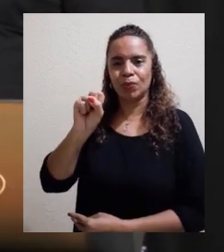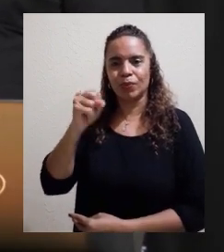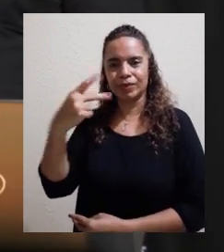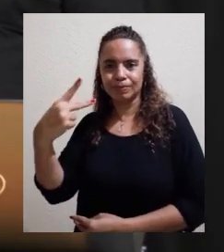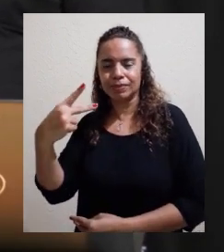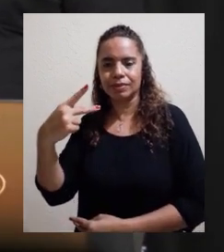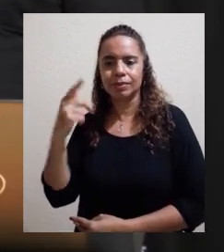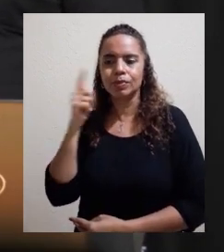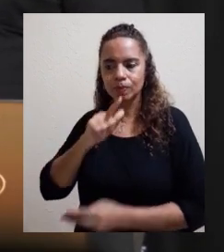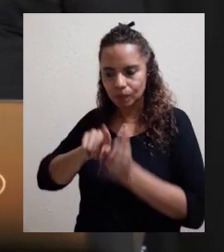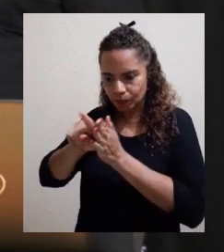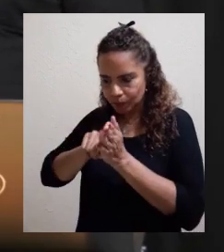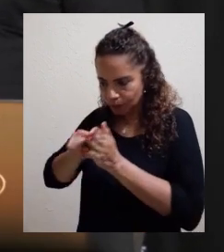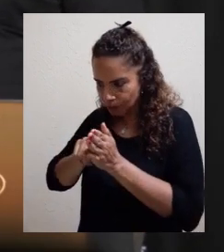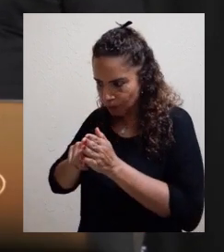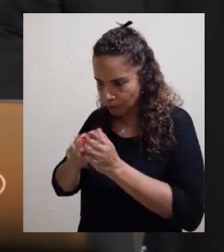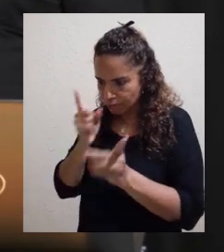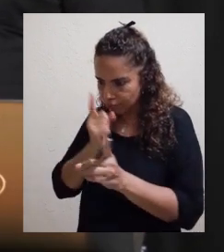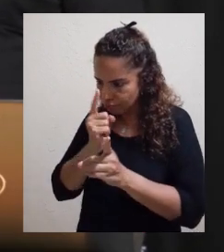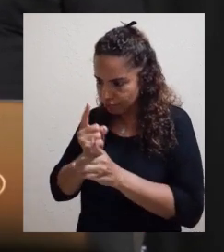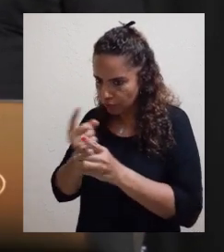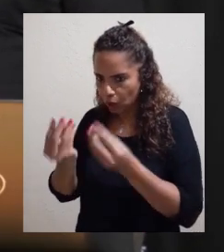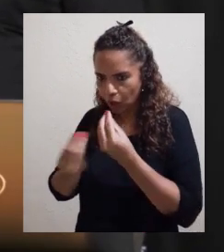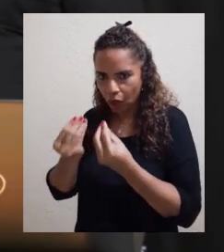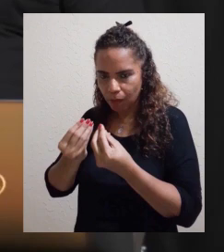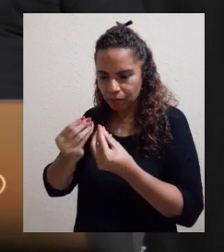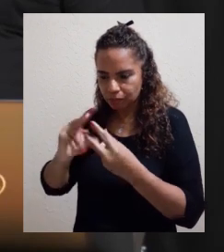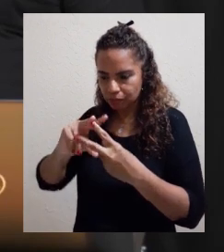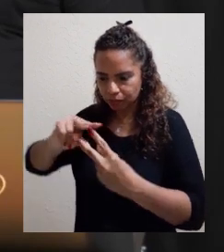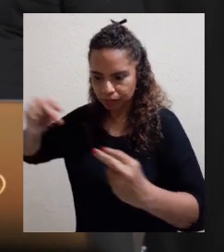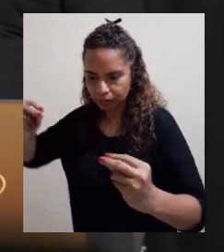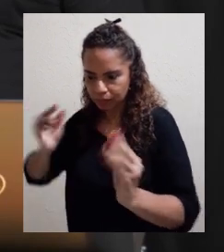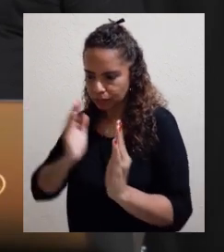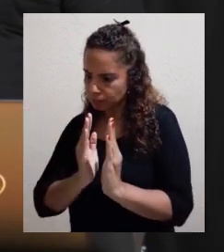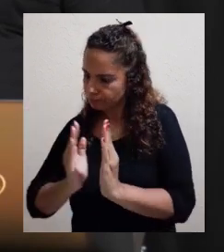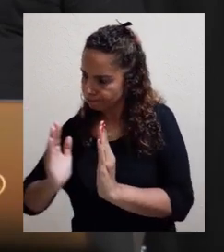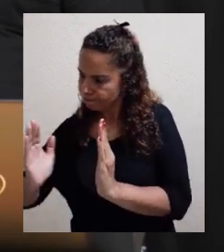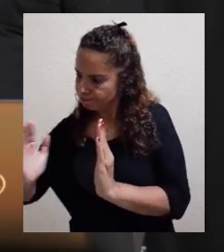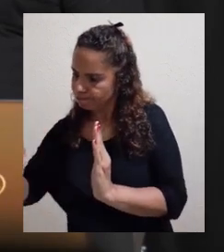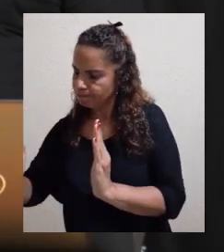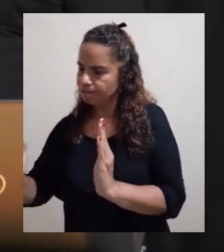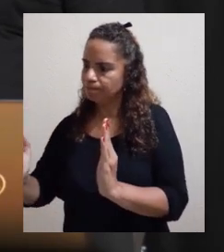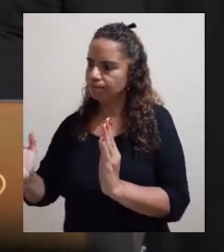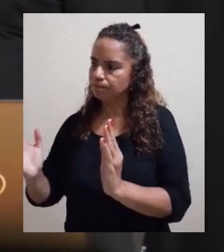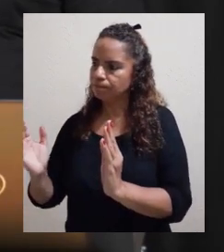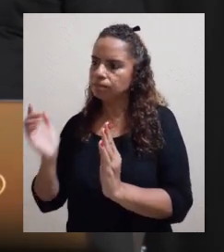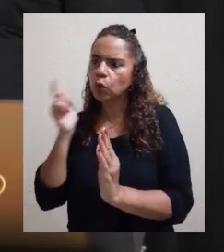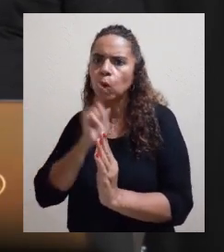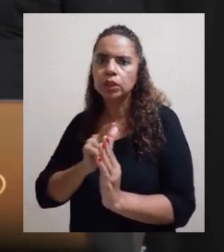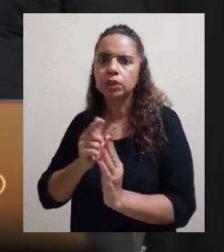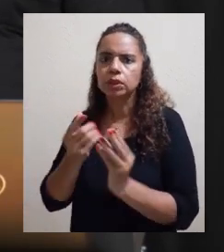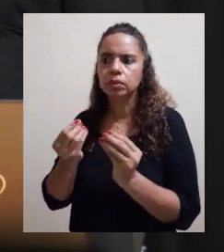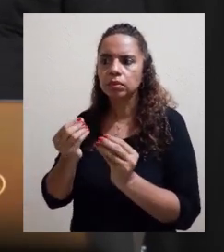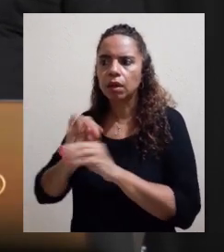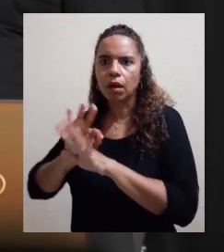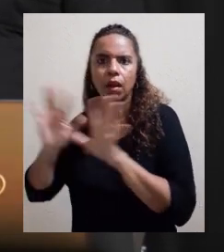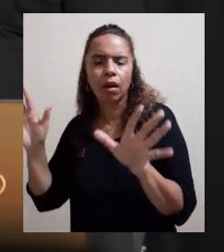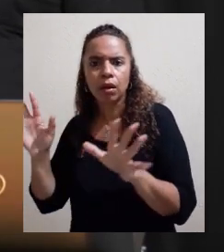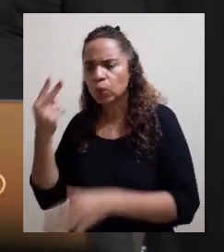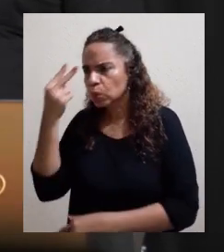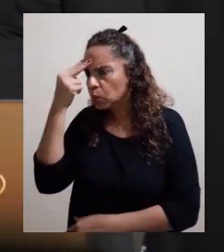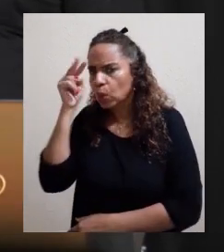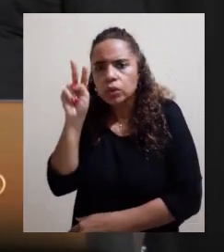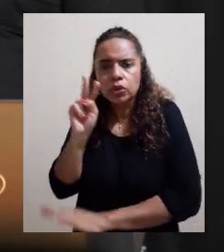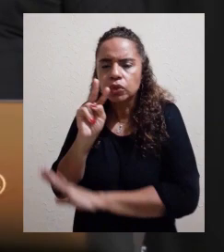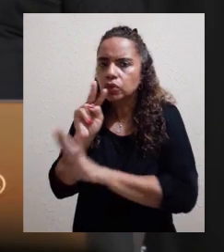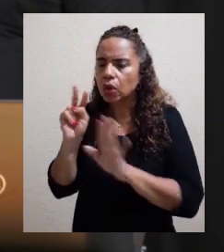né, inseriram o genoma desses vírus nossos, os primeiros nossos vírus no banco de genomas, né, mundial, é um